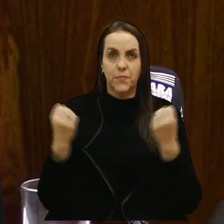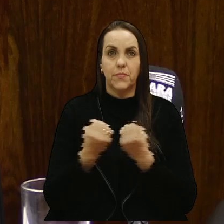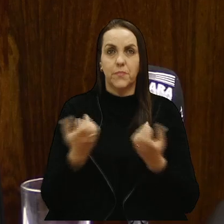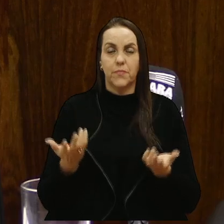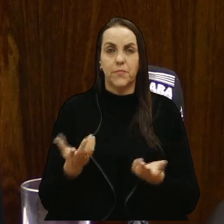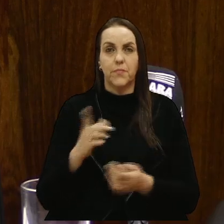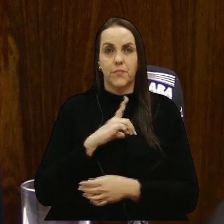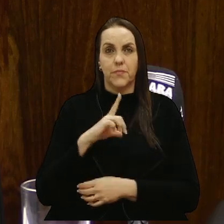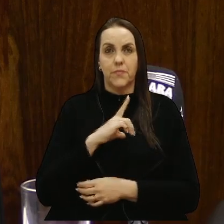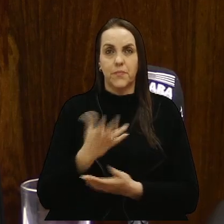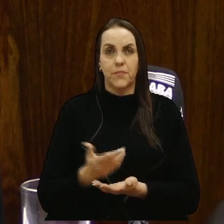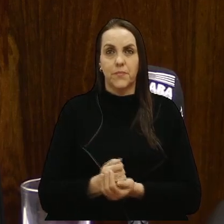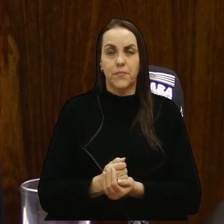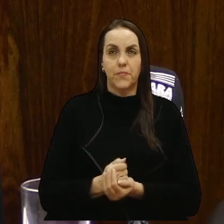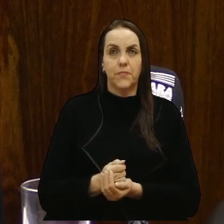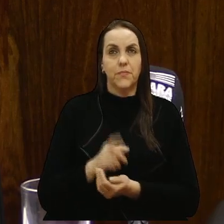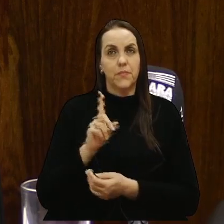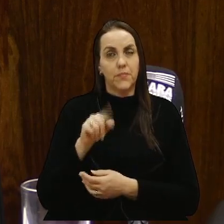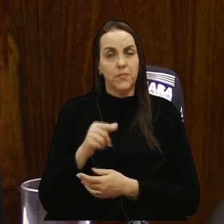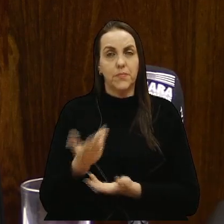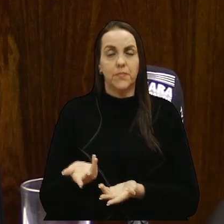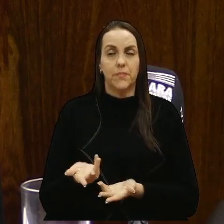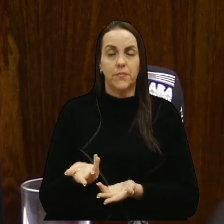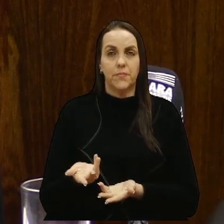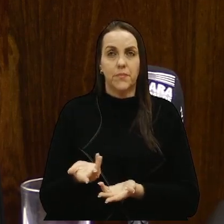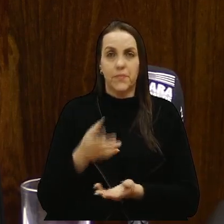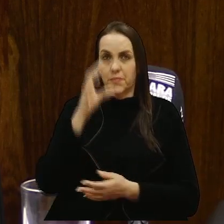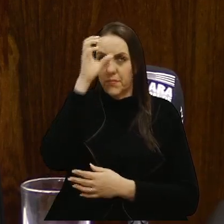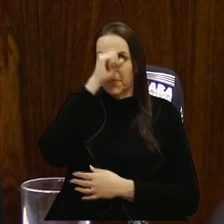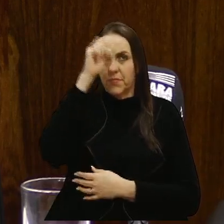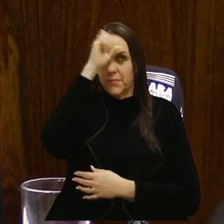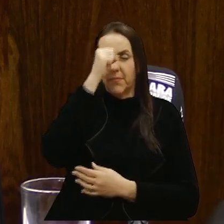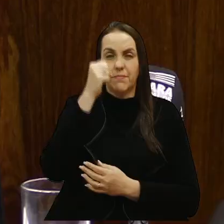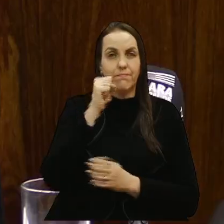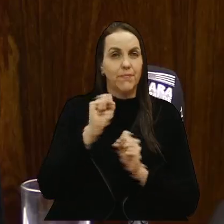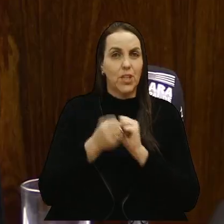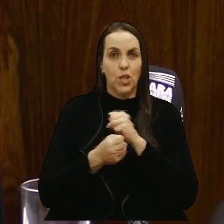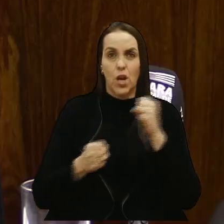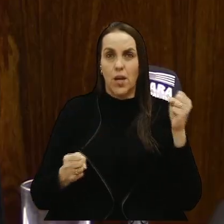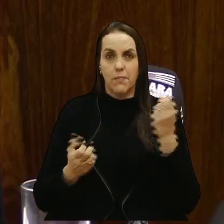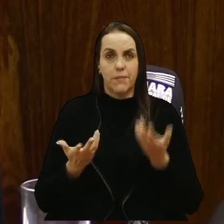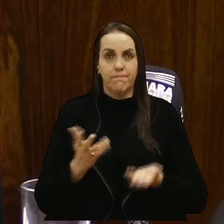nós tivemos. Ele foi de um aprendizado